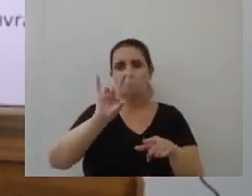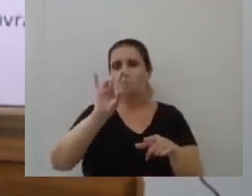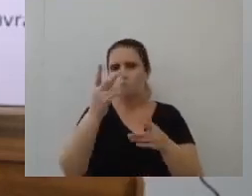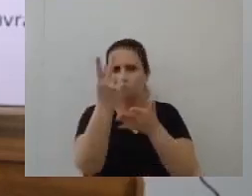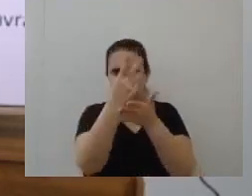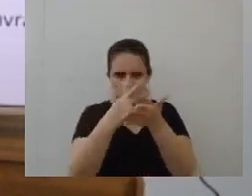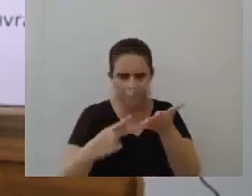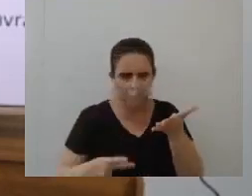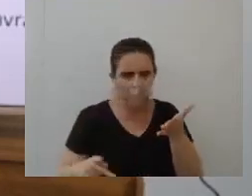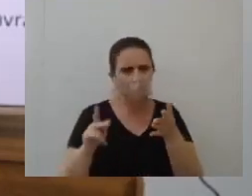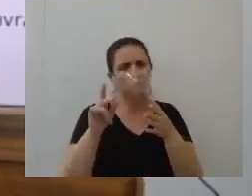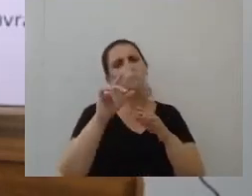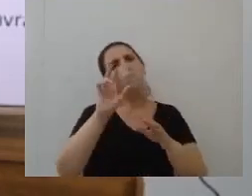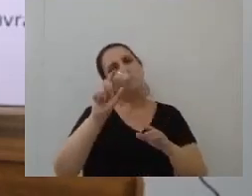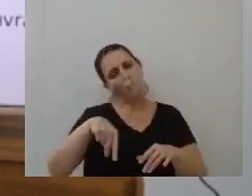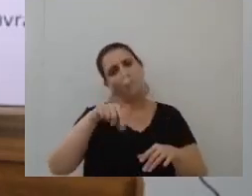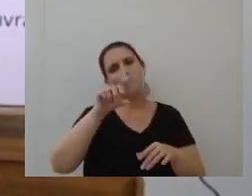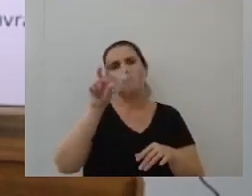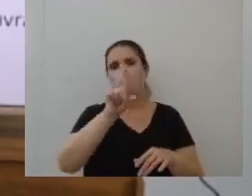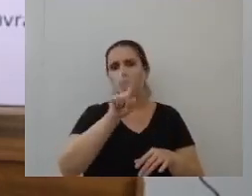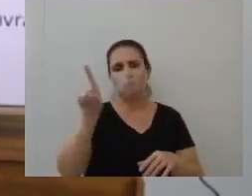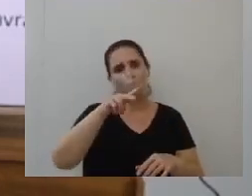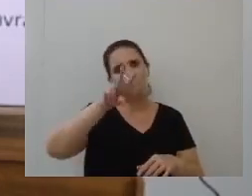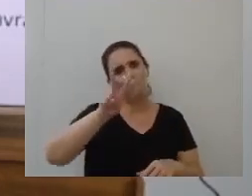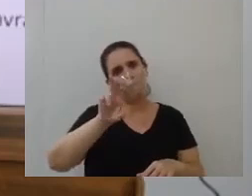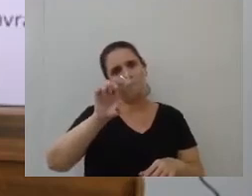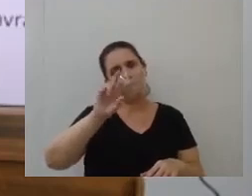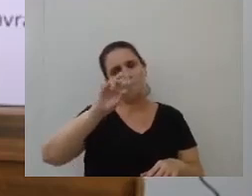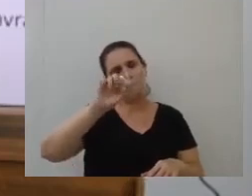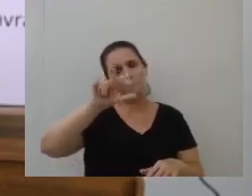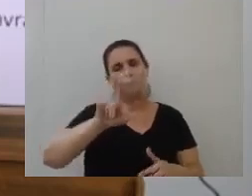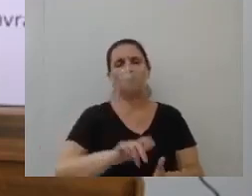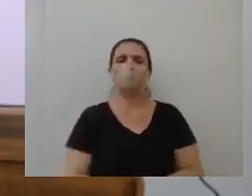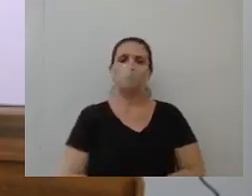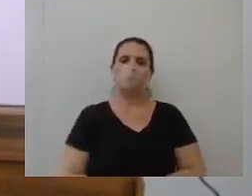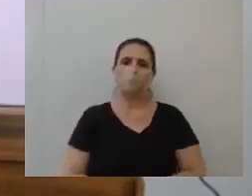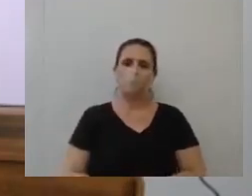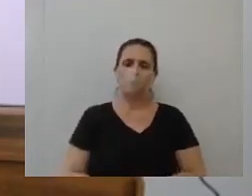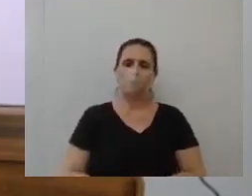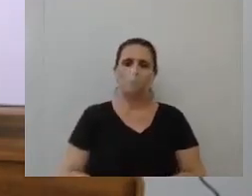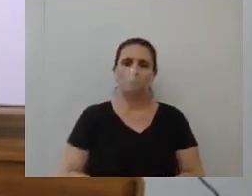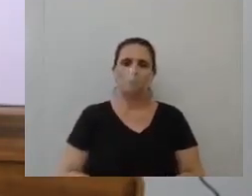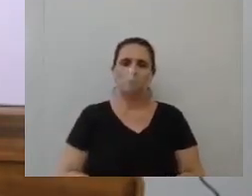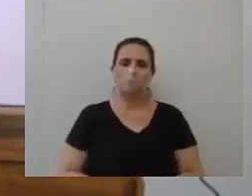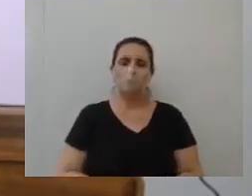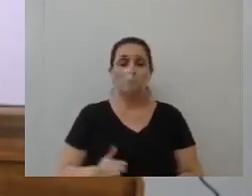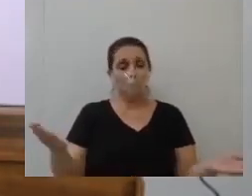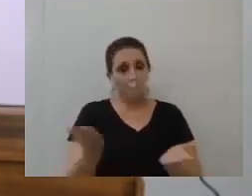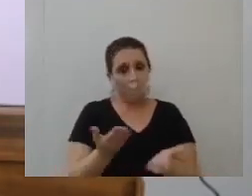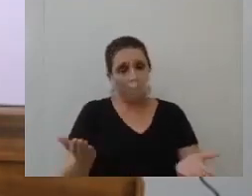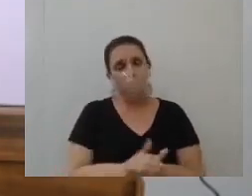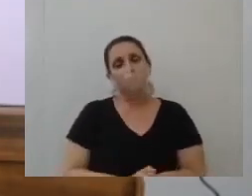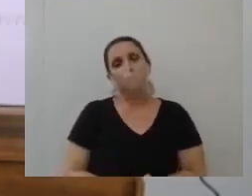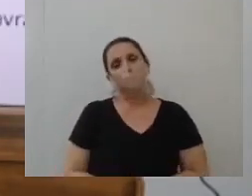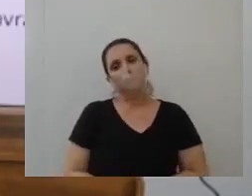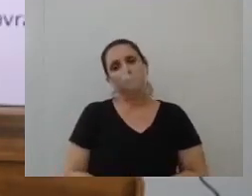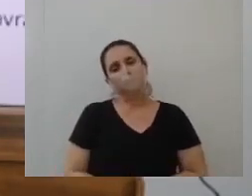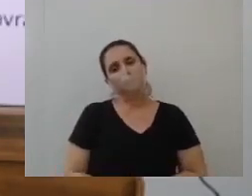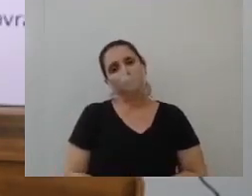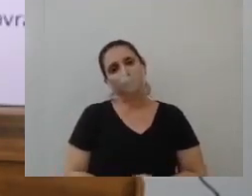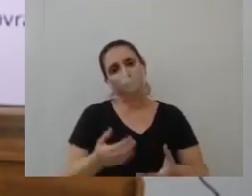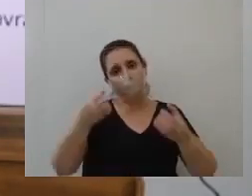só simbologia, só imagem, é texto não verbal. Bem, agora a gente tem